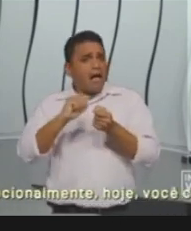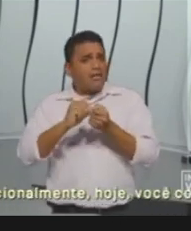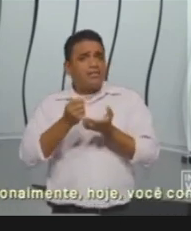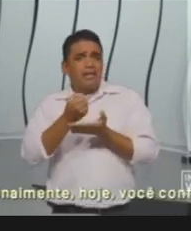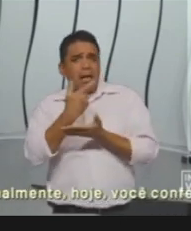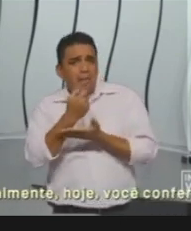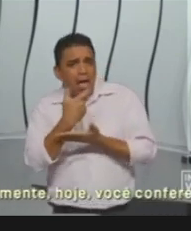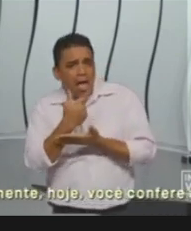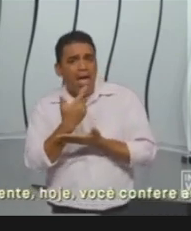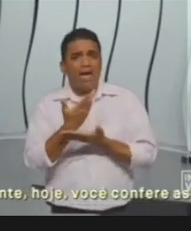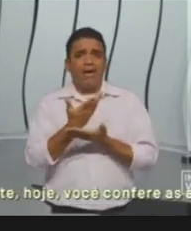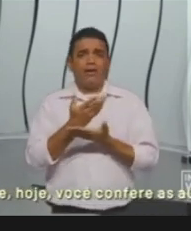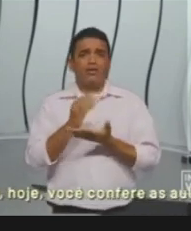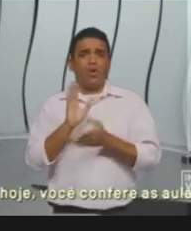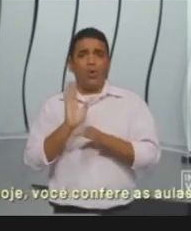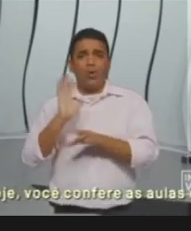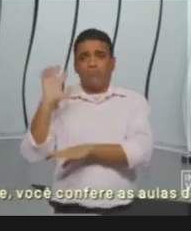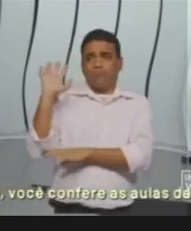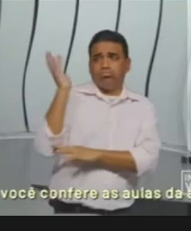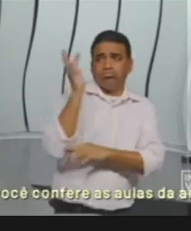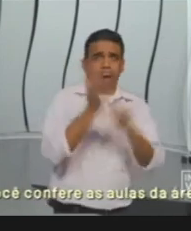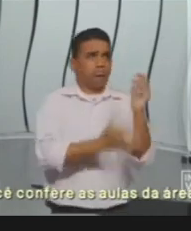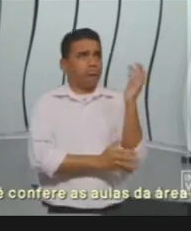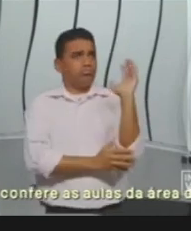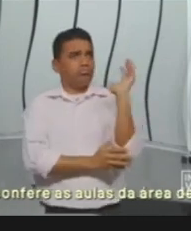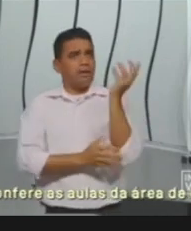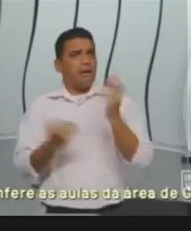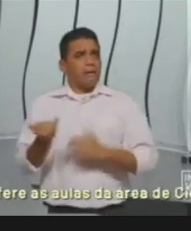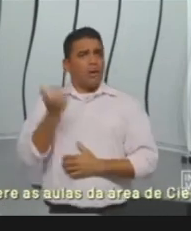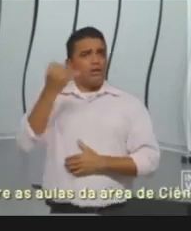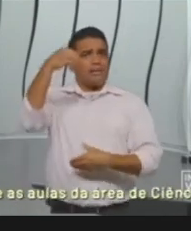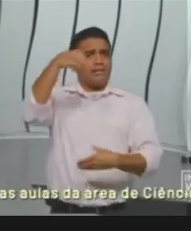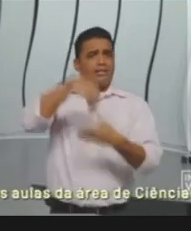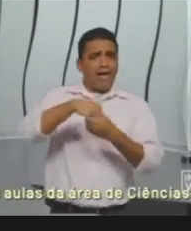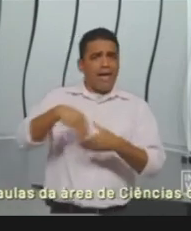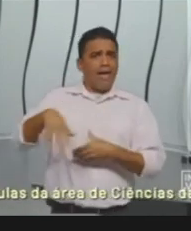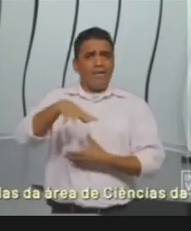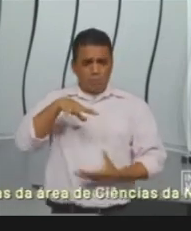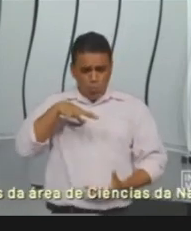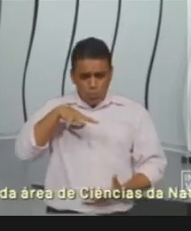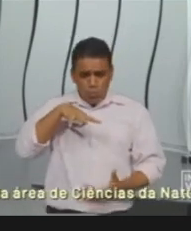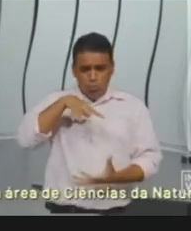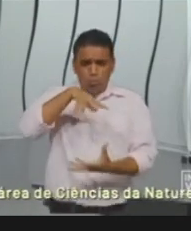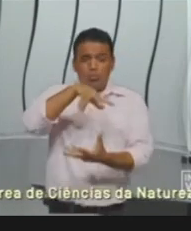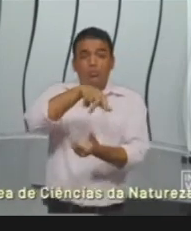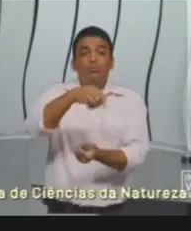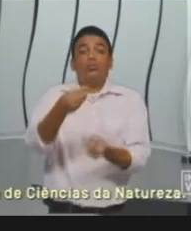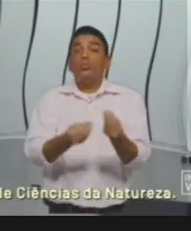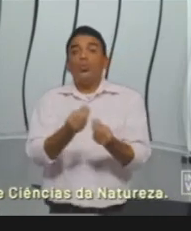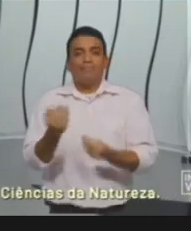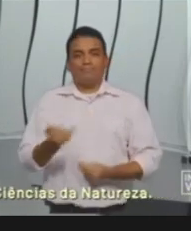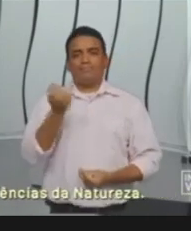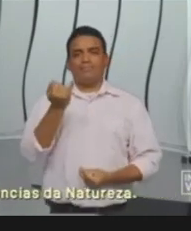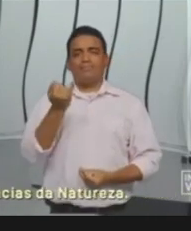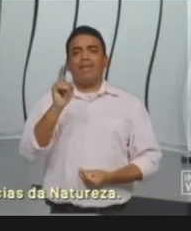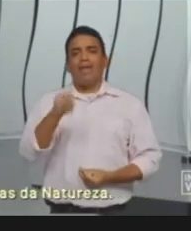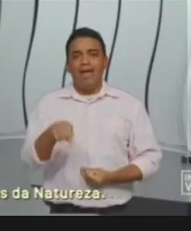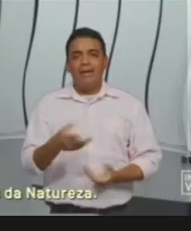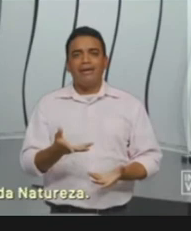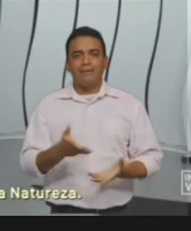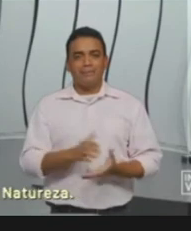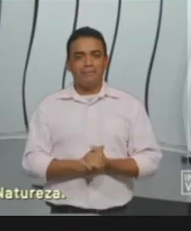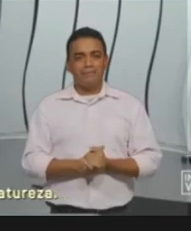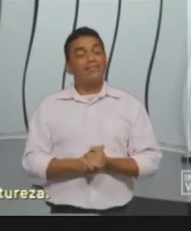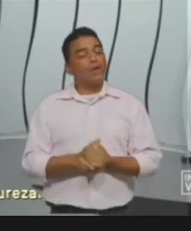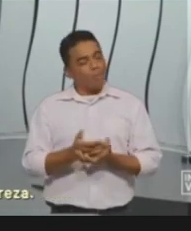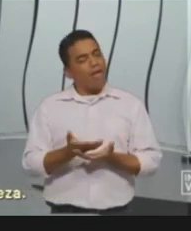na manutenção do ambiente e na manutenção do planeta Terra tal como ele é. Enfim, era isso